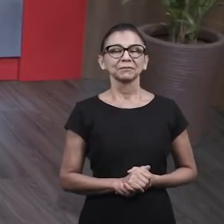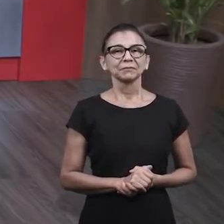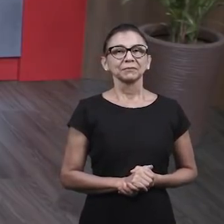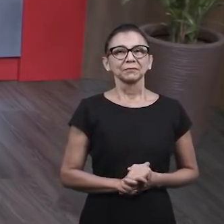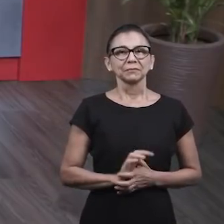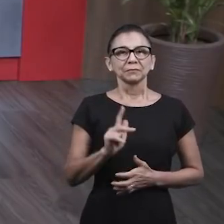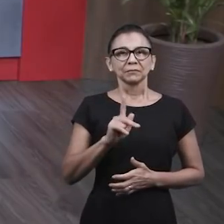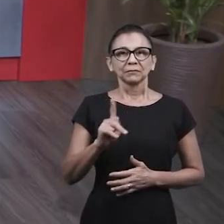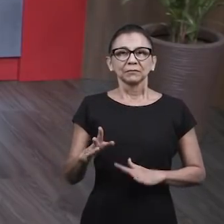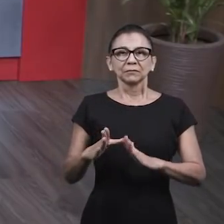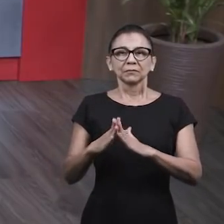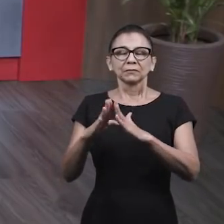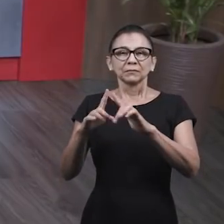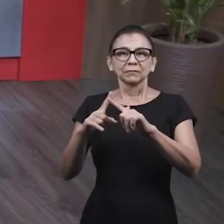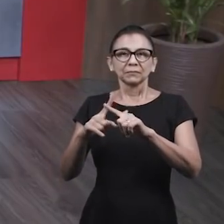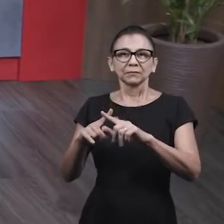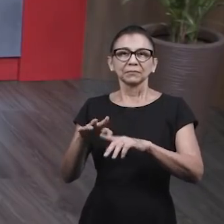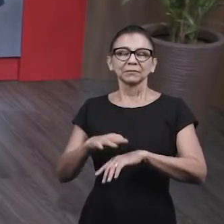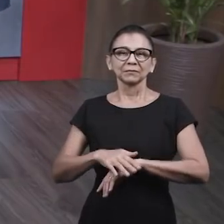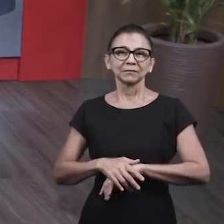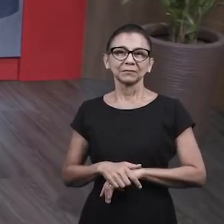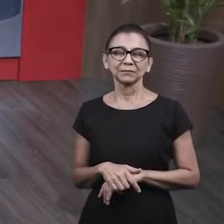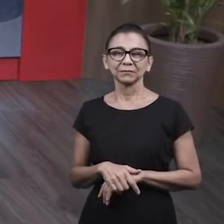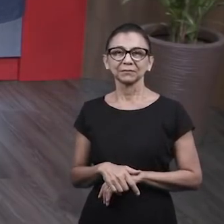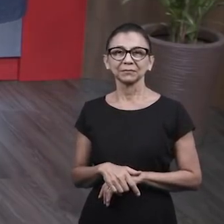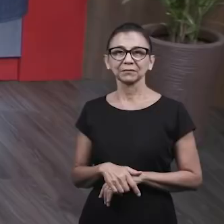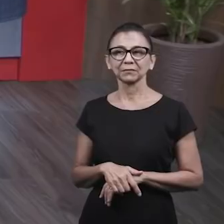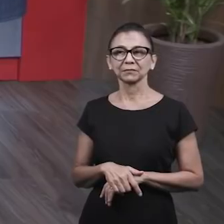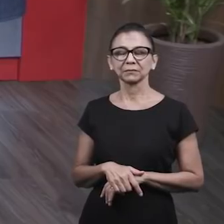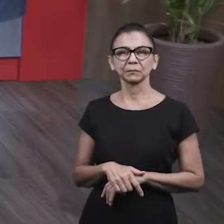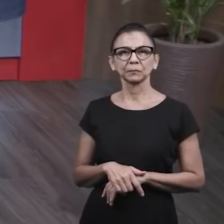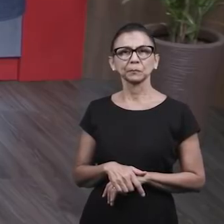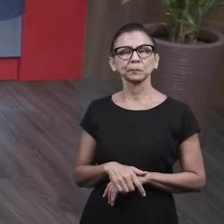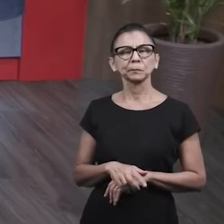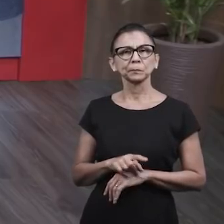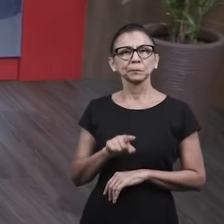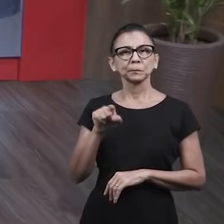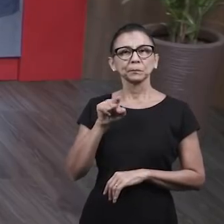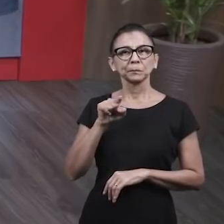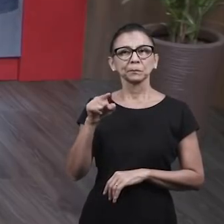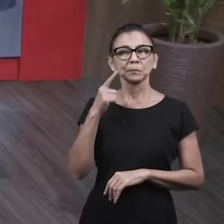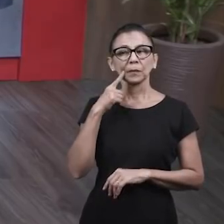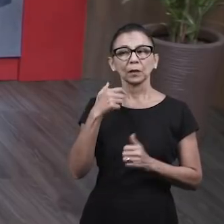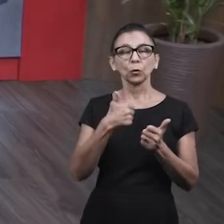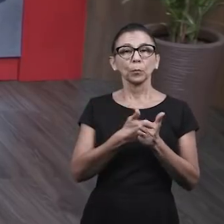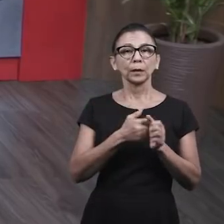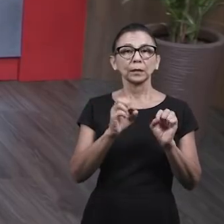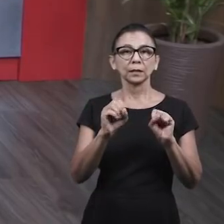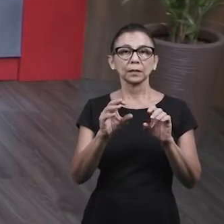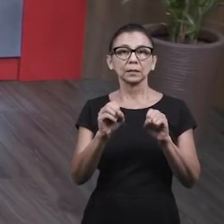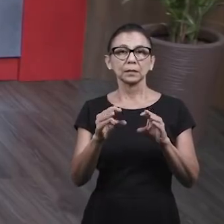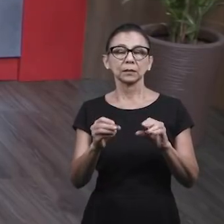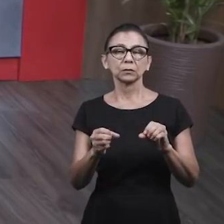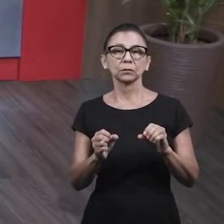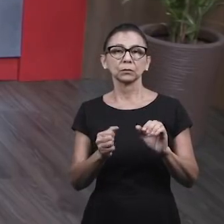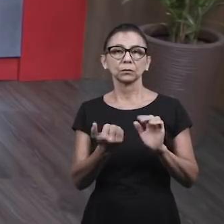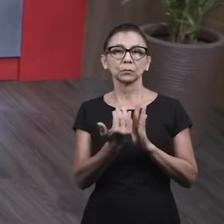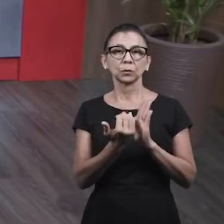Que bênção! Um beijo para vocês também. Meus irmãos, é um grande privilégio estarmos